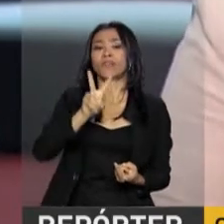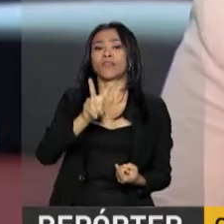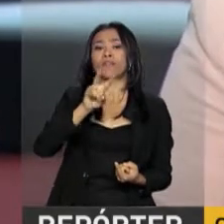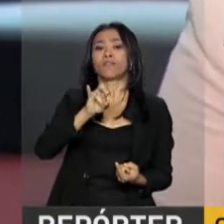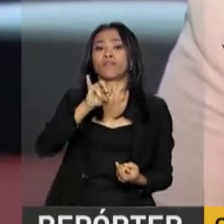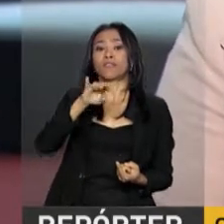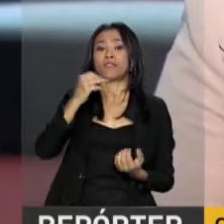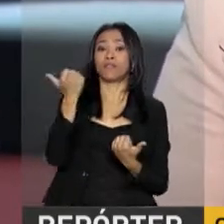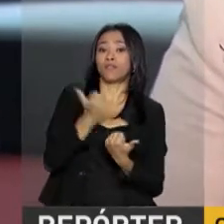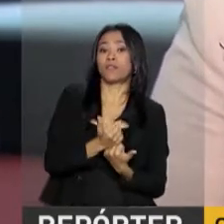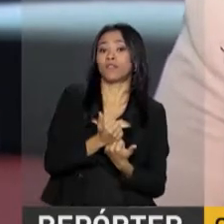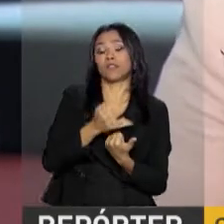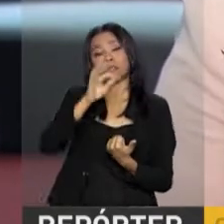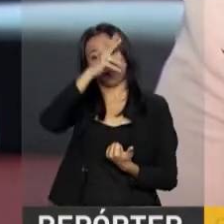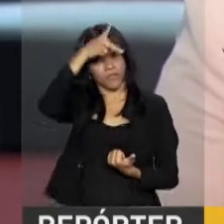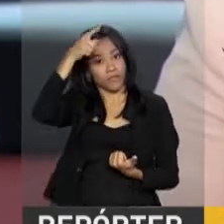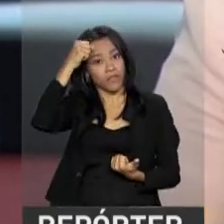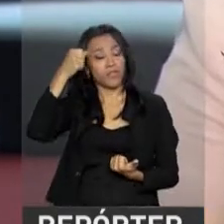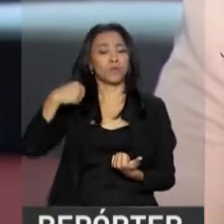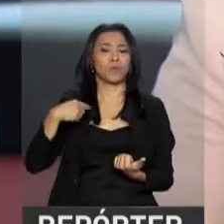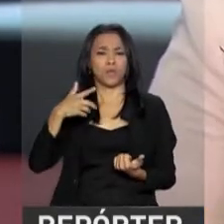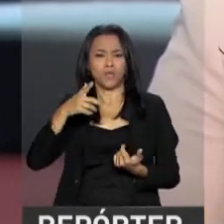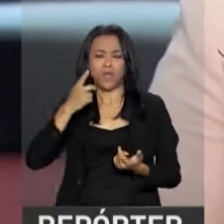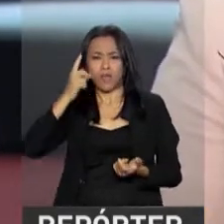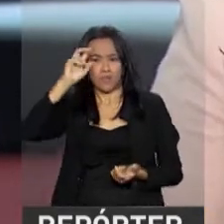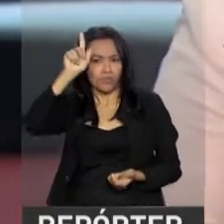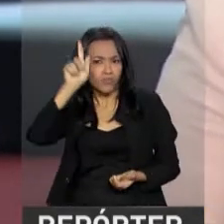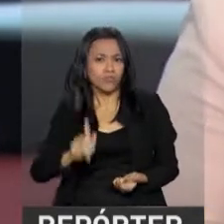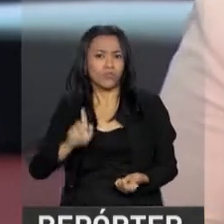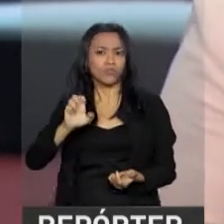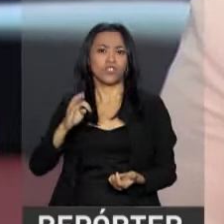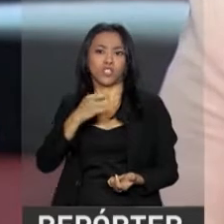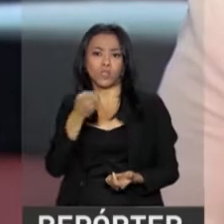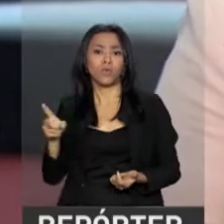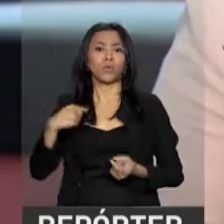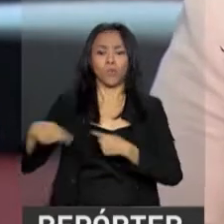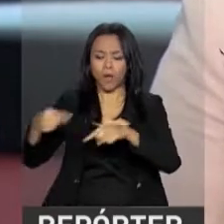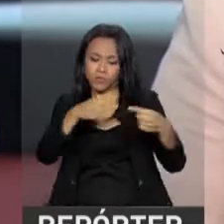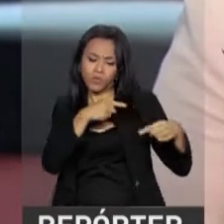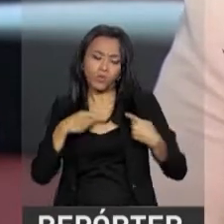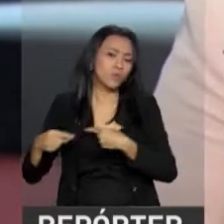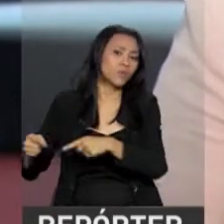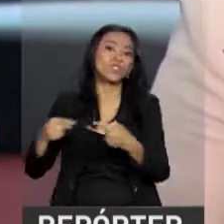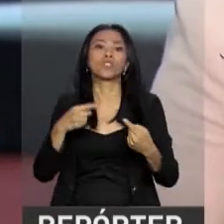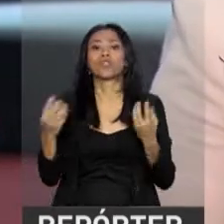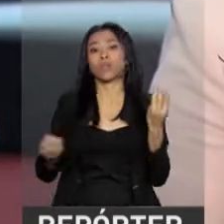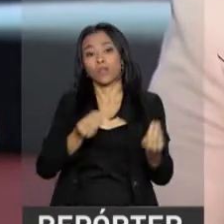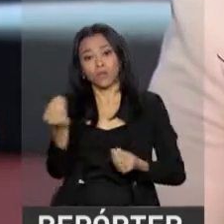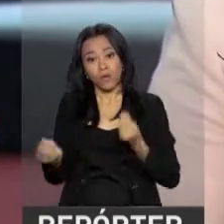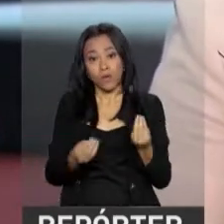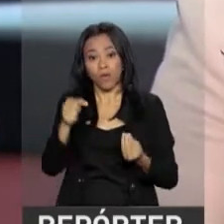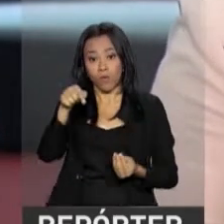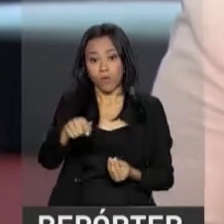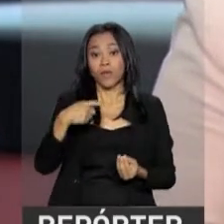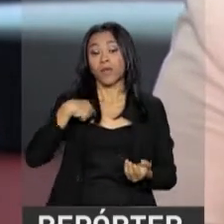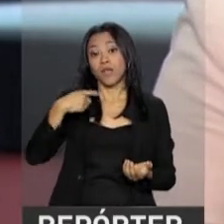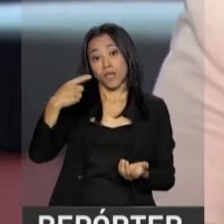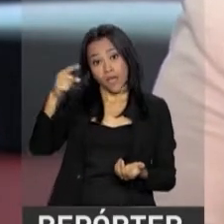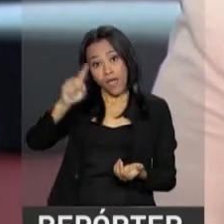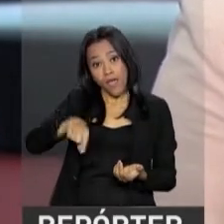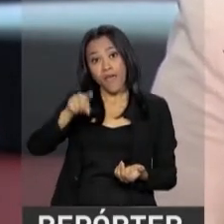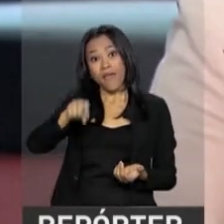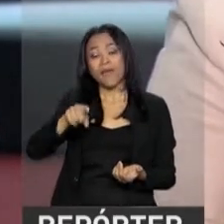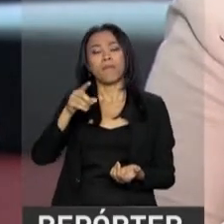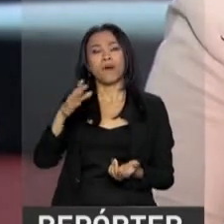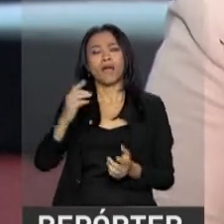e gestores para debate sobre a administração pública e a modernização das cidades. A ideia é oferecer ferramentas